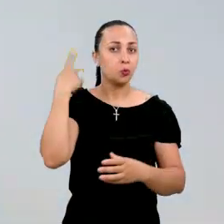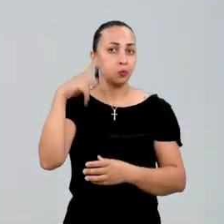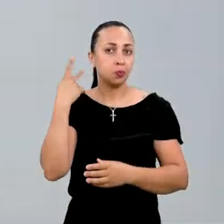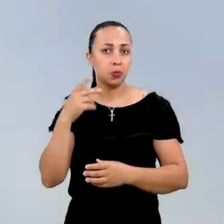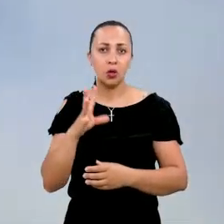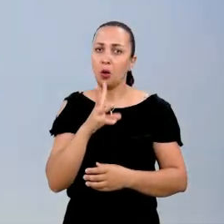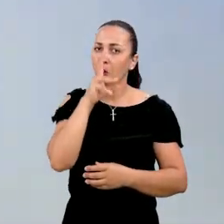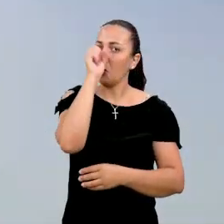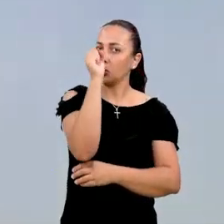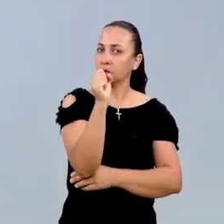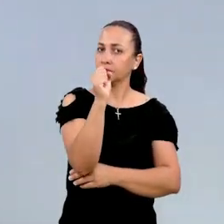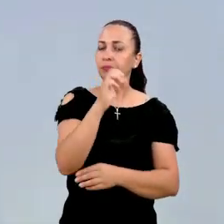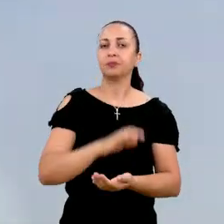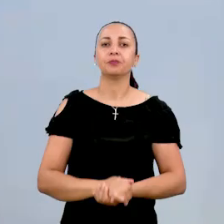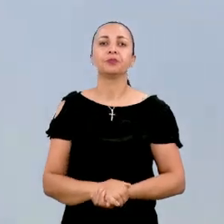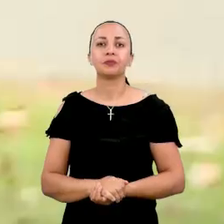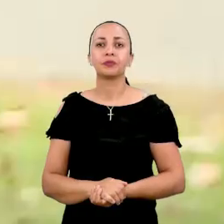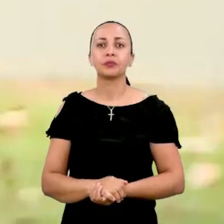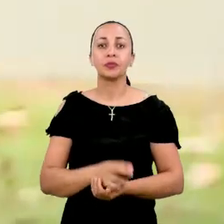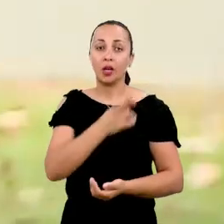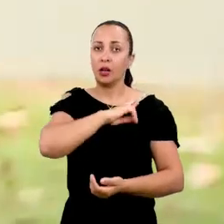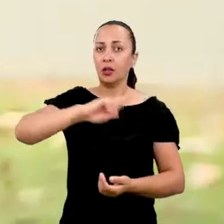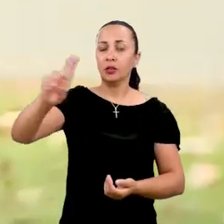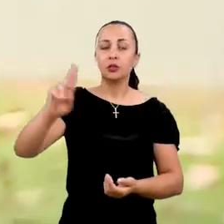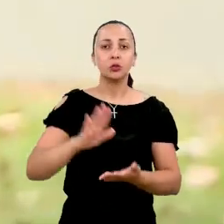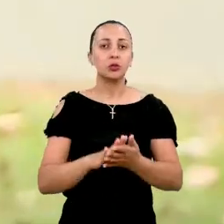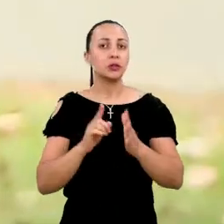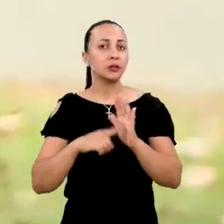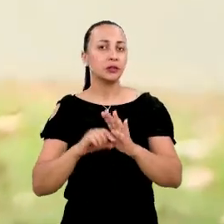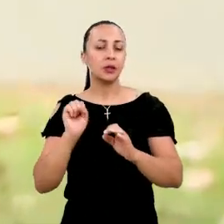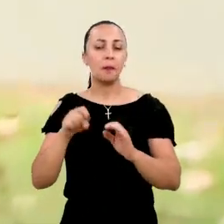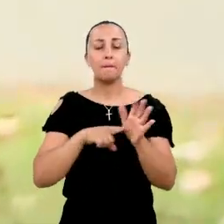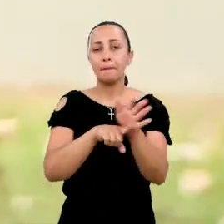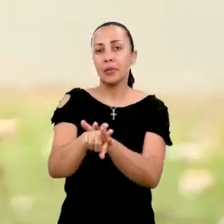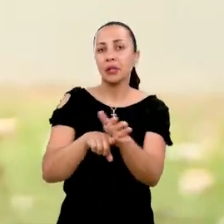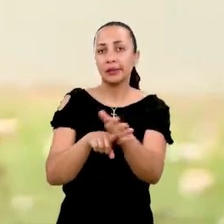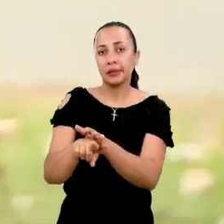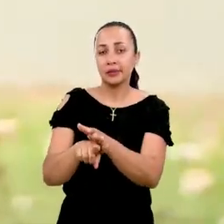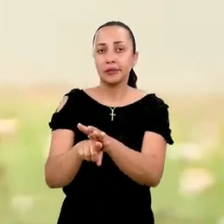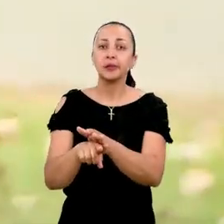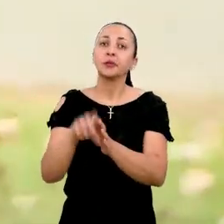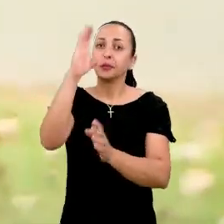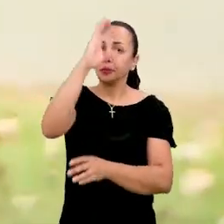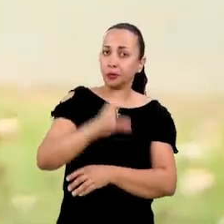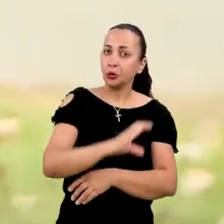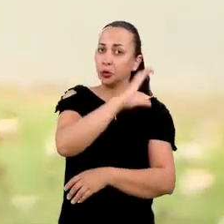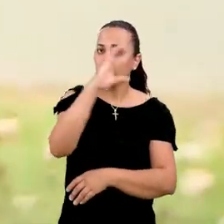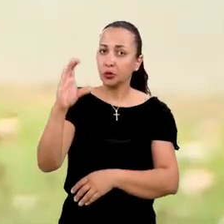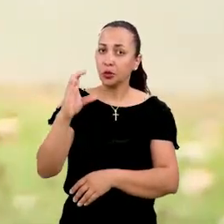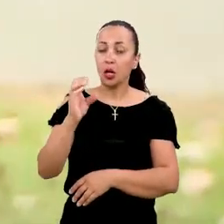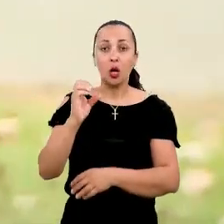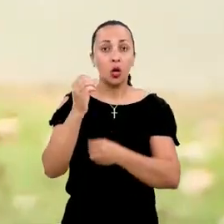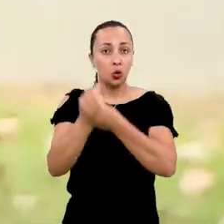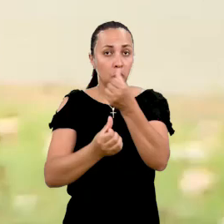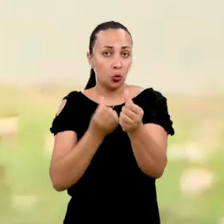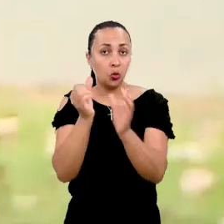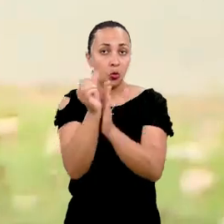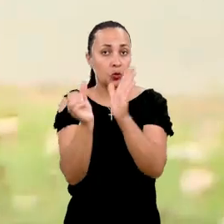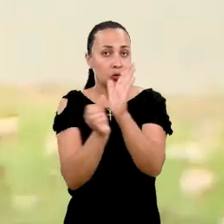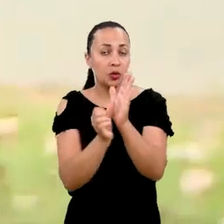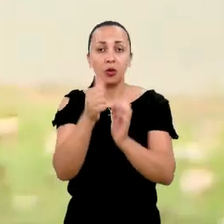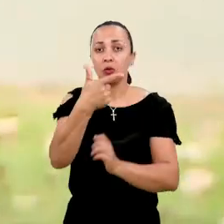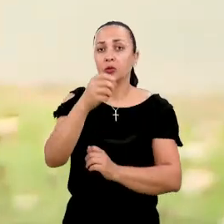partidos políticos, o poder. A nossa rede ela se dedica a pesquisar o catolicismo no século XX e